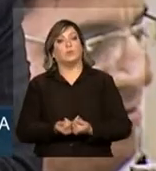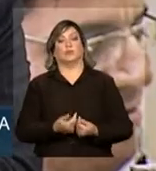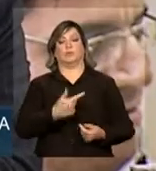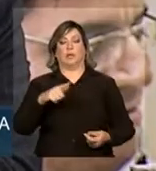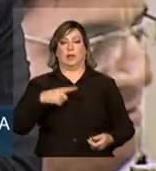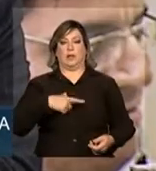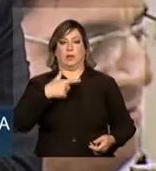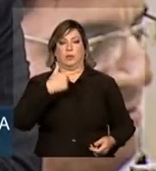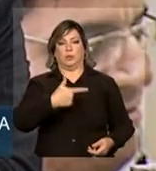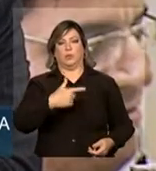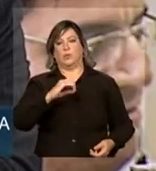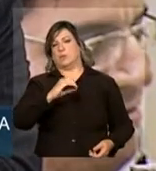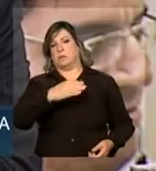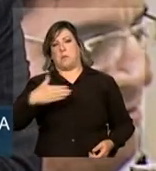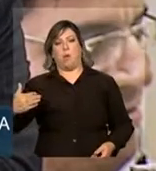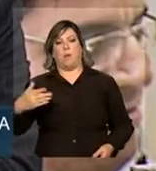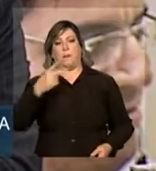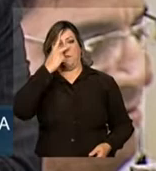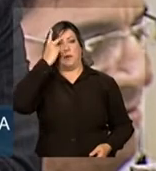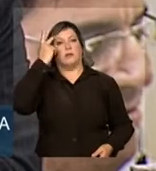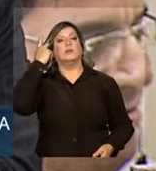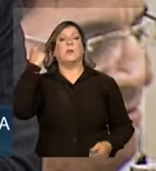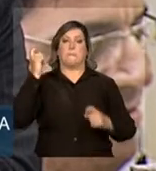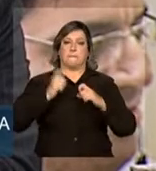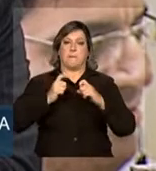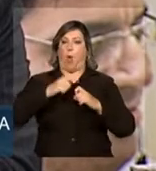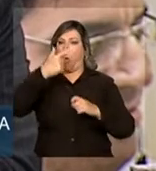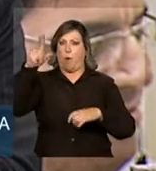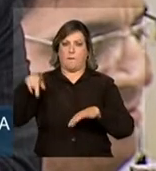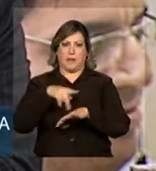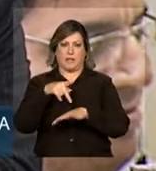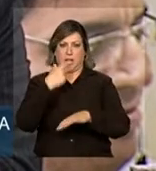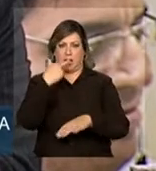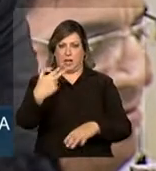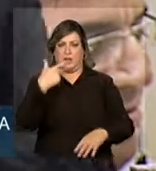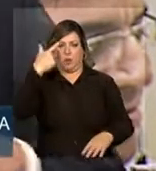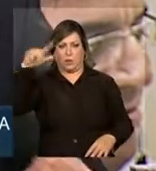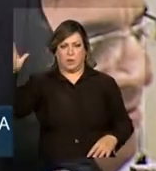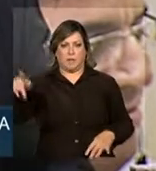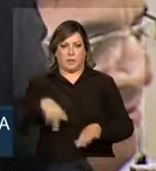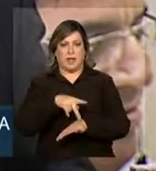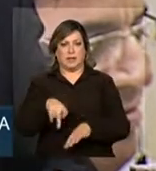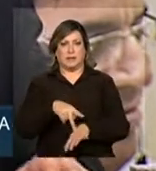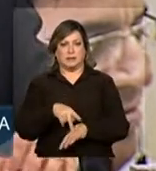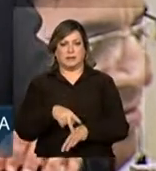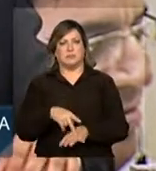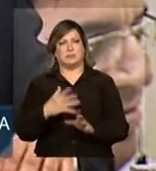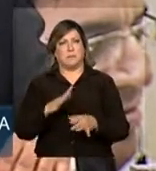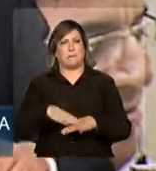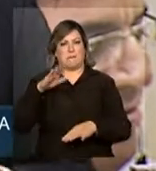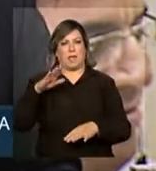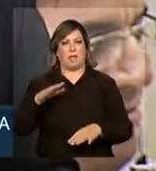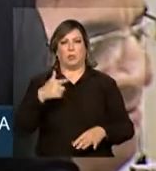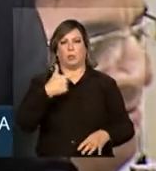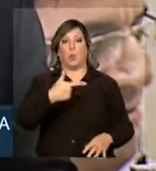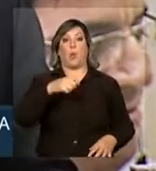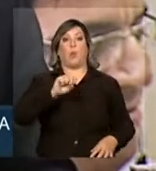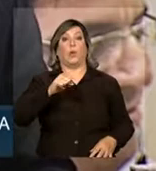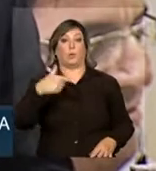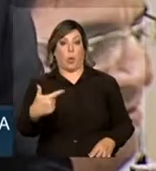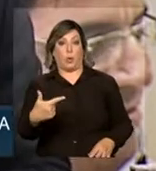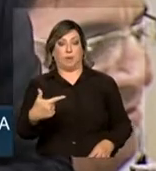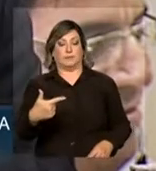200 e poucos estrangeiros 268 estrangeiros outros é um número maior 282